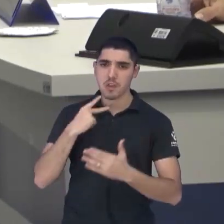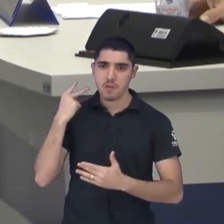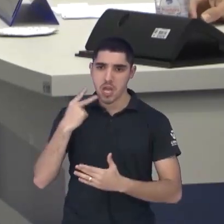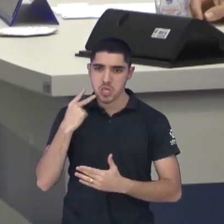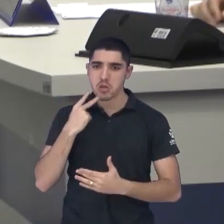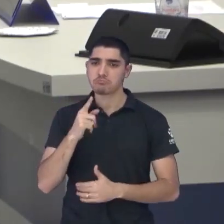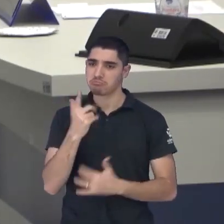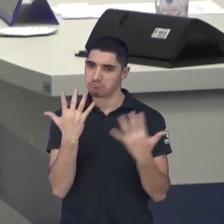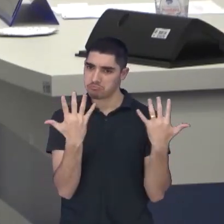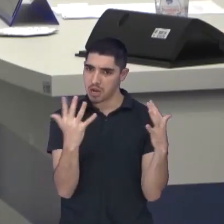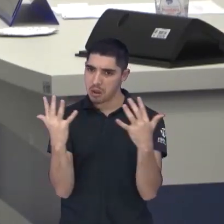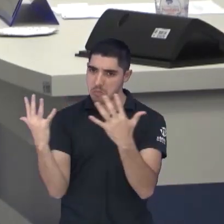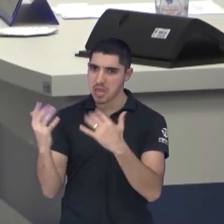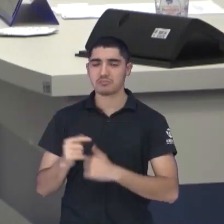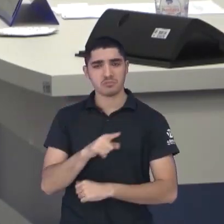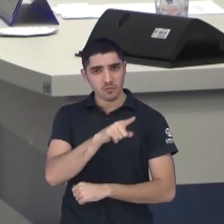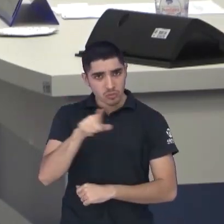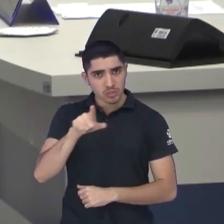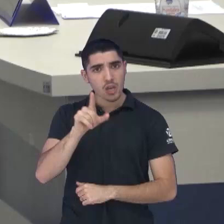seu papel,